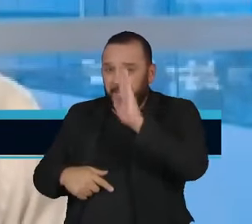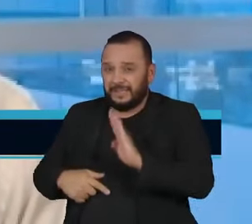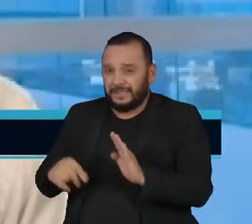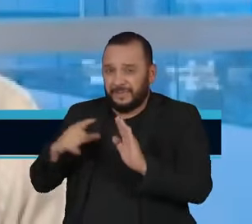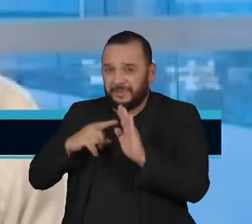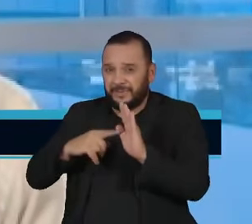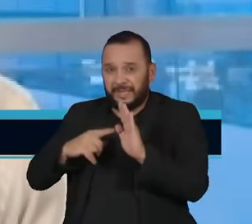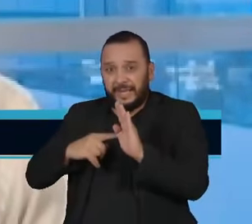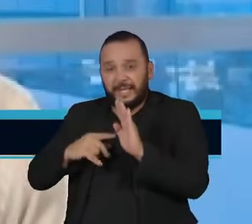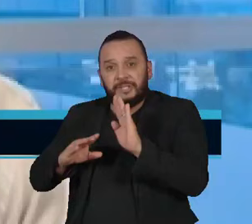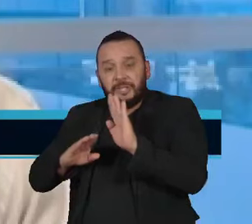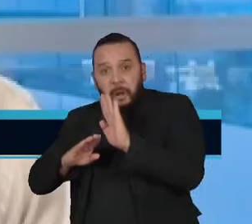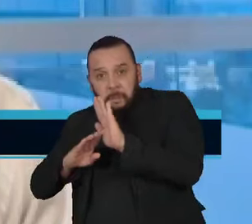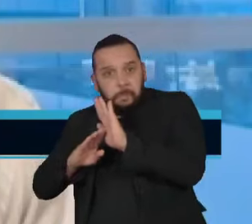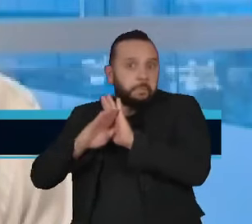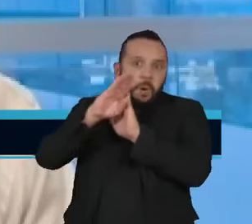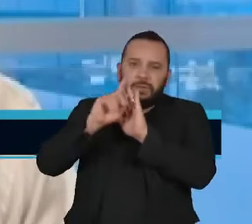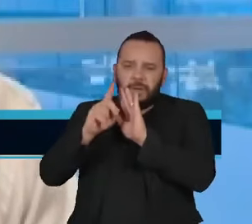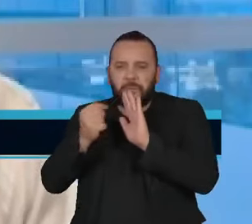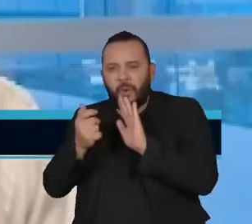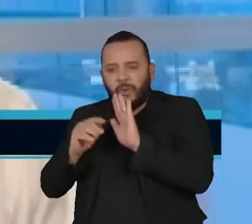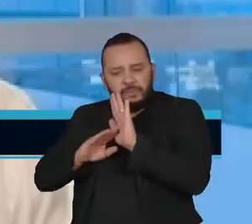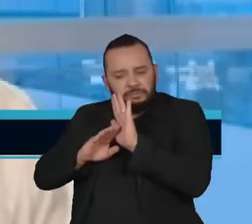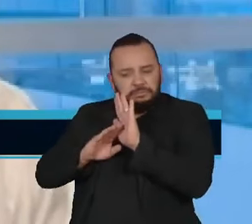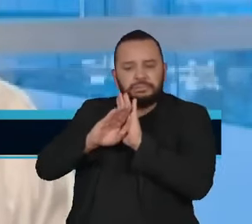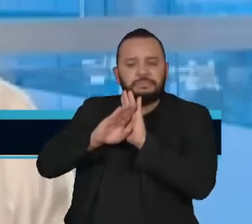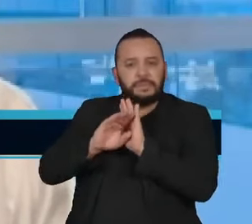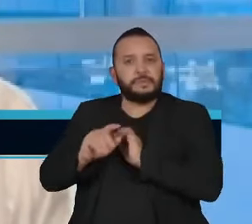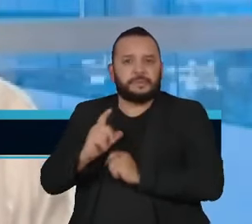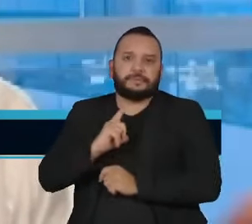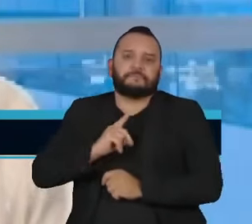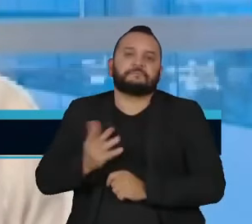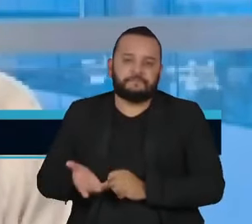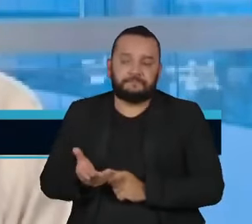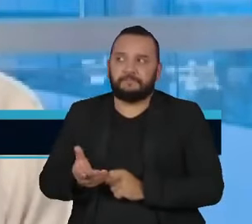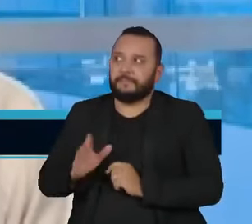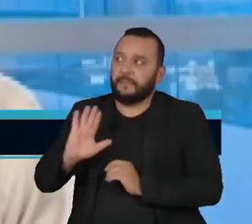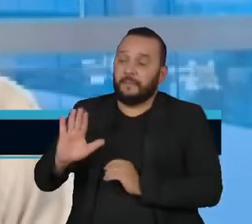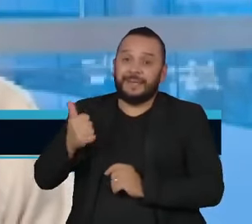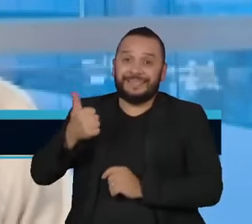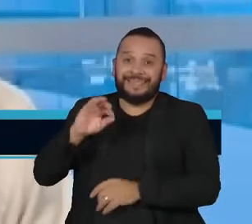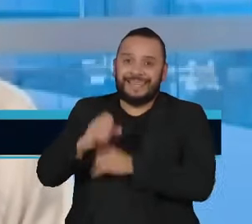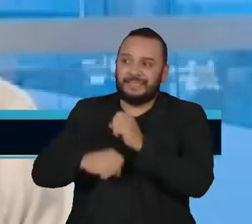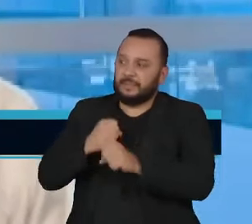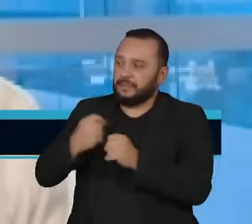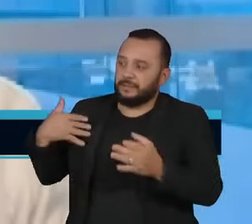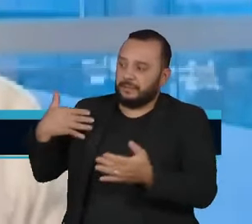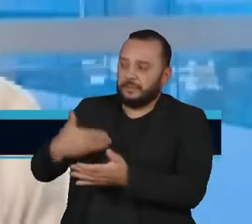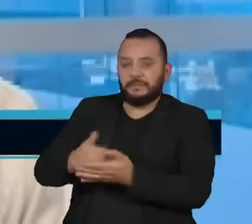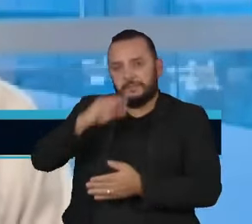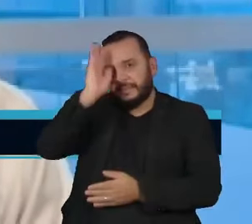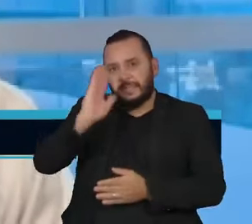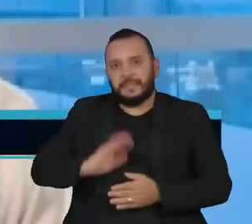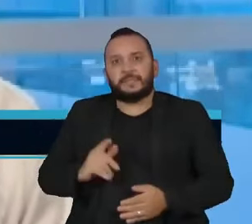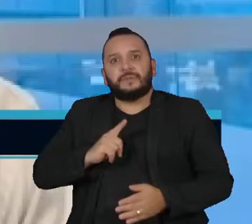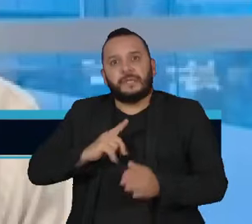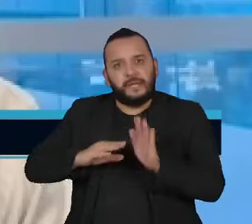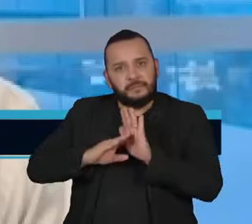Se a gente observar que, por exemplo, na última década, o Brasil cresceu na média